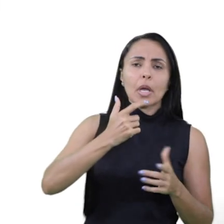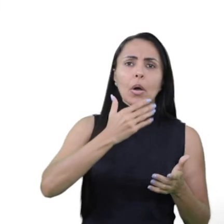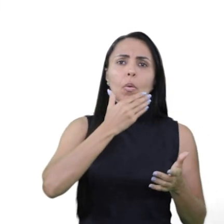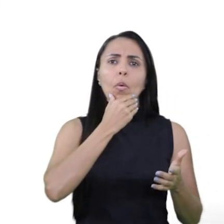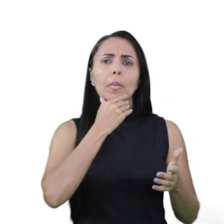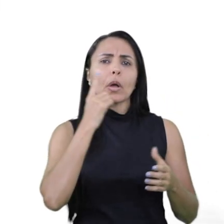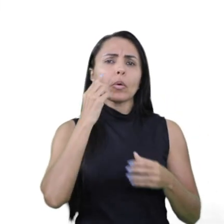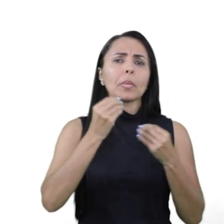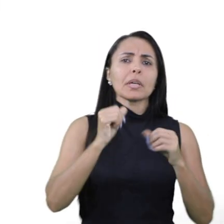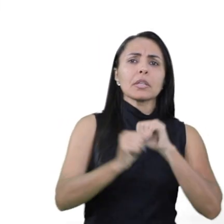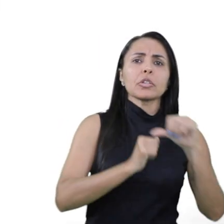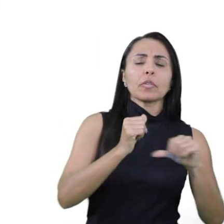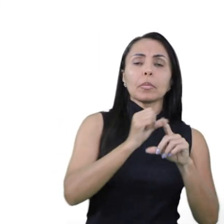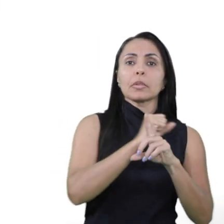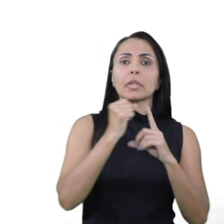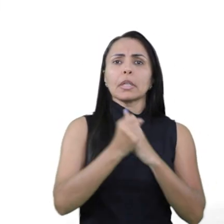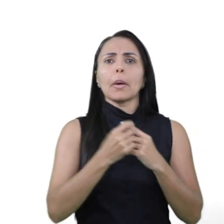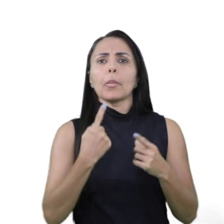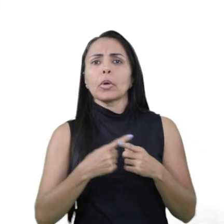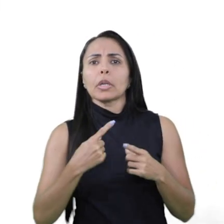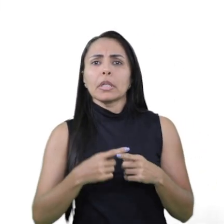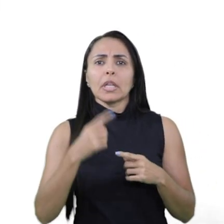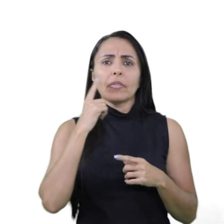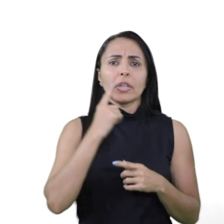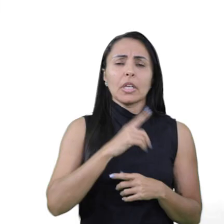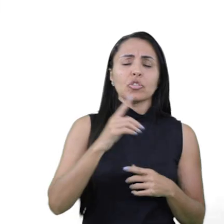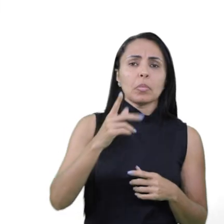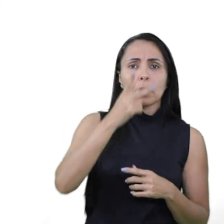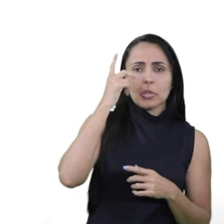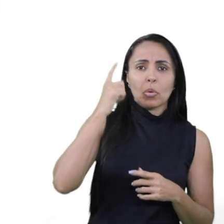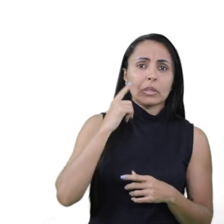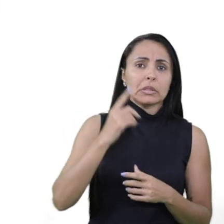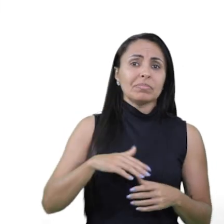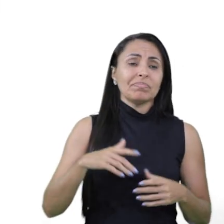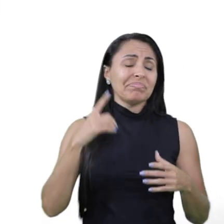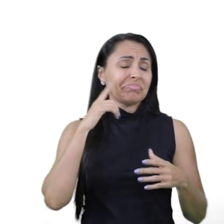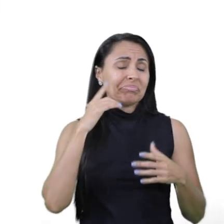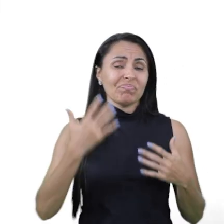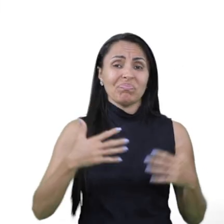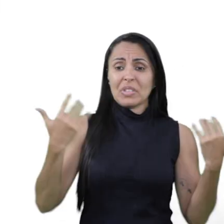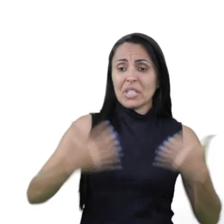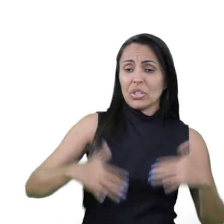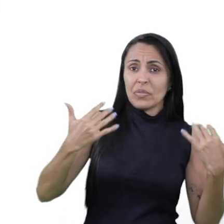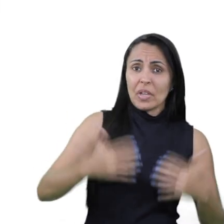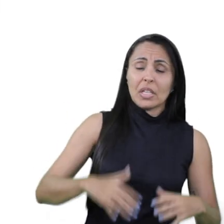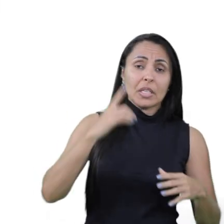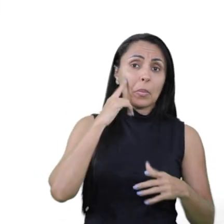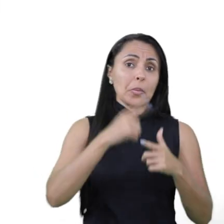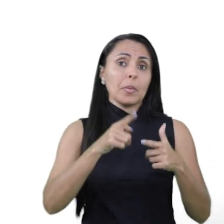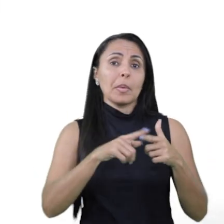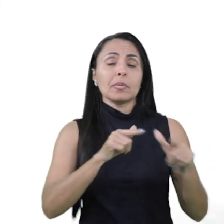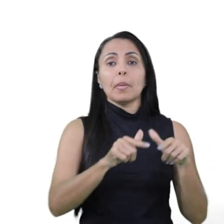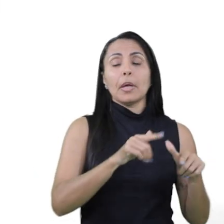que transforma, né, a sociedade, por que a gente está vendo tanta gente insatisfeita e tem tanto problema com relação a acidentes de trabalho,